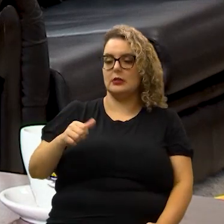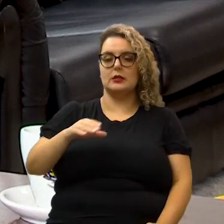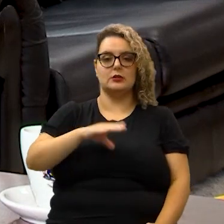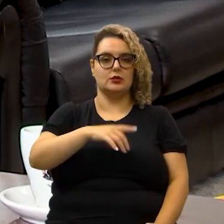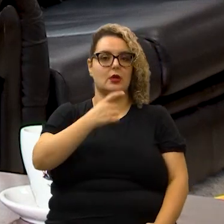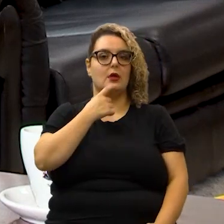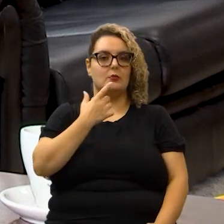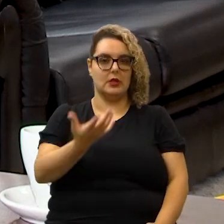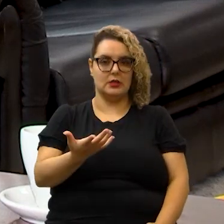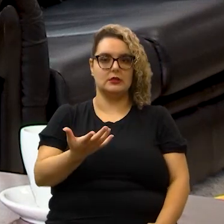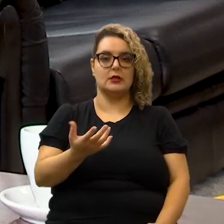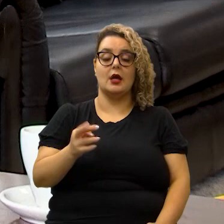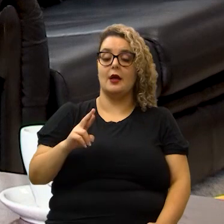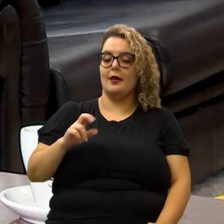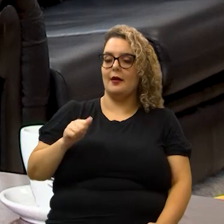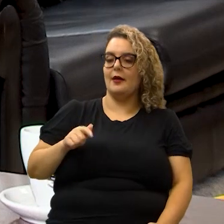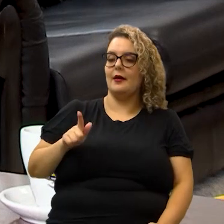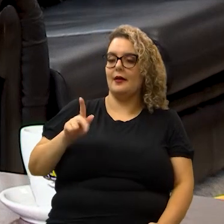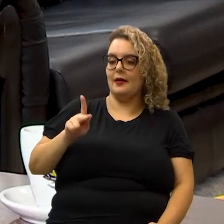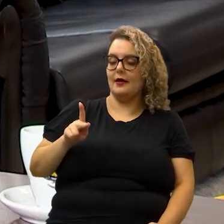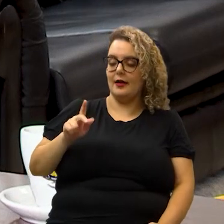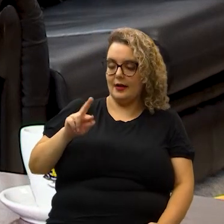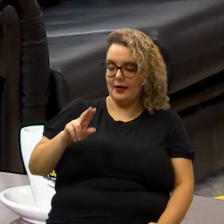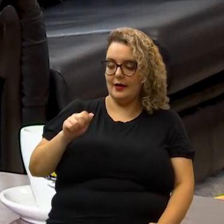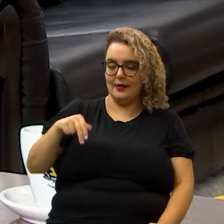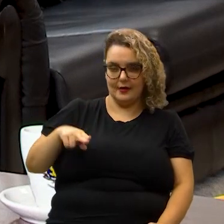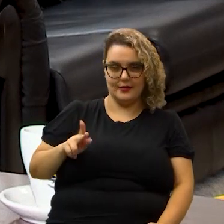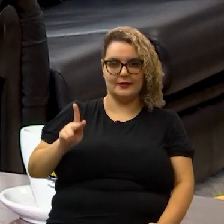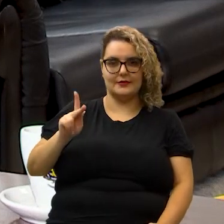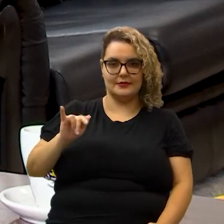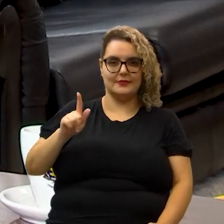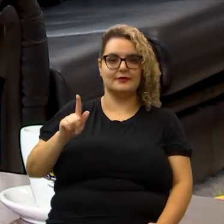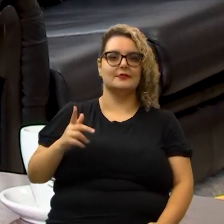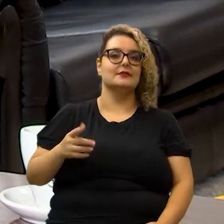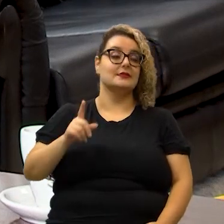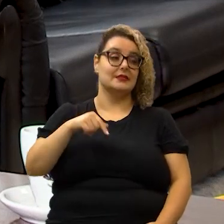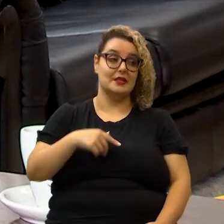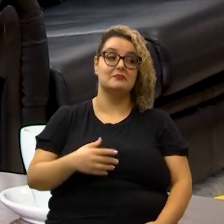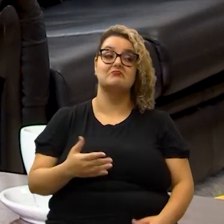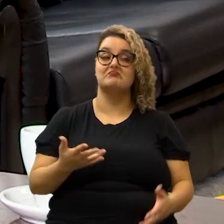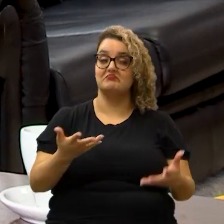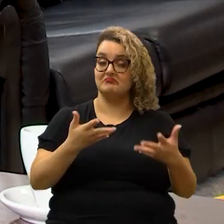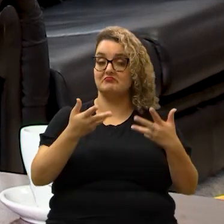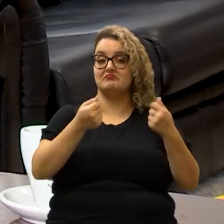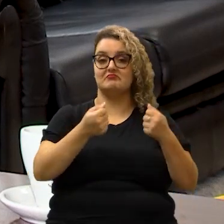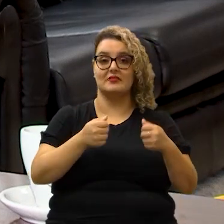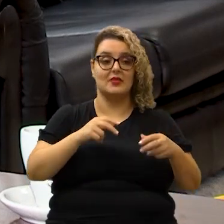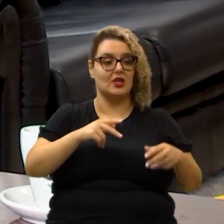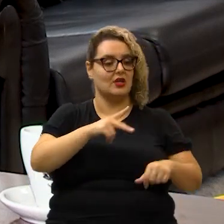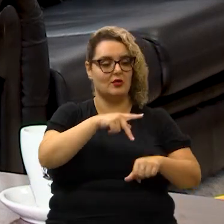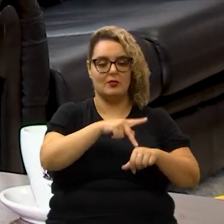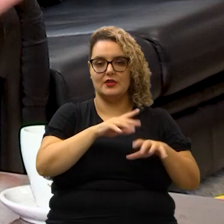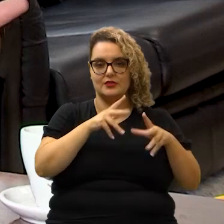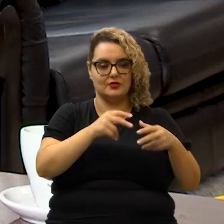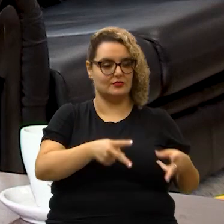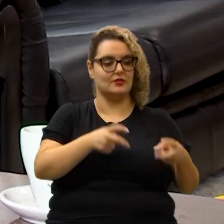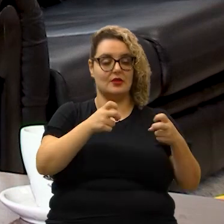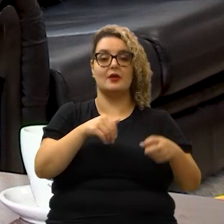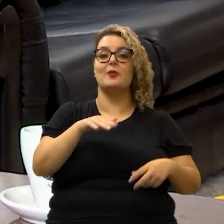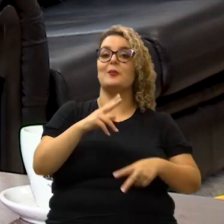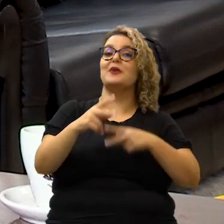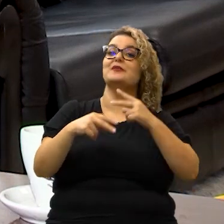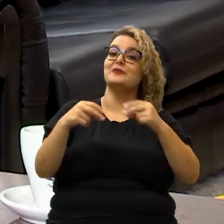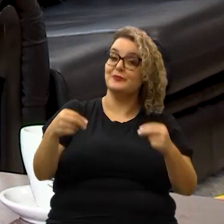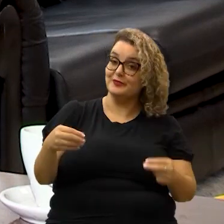ranking que é invejável, né? E reconhecido por todo o país. Então, é mais um presente para a cidade quando a